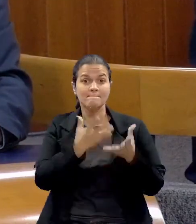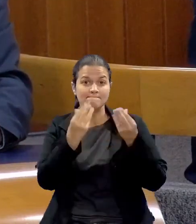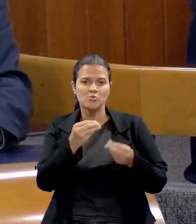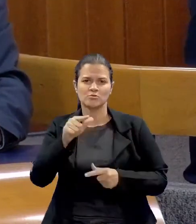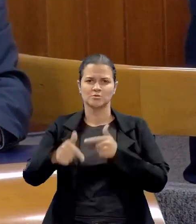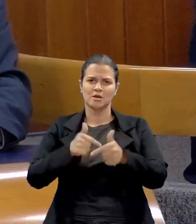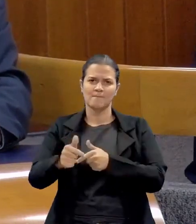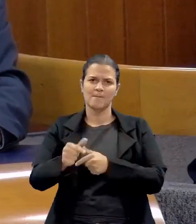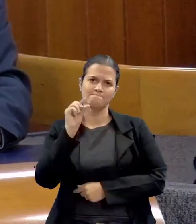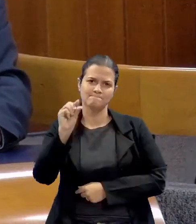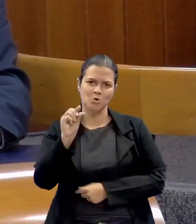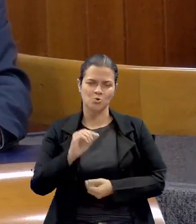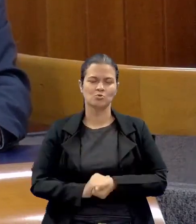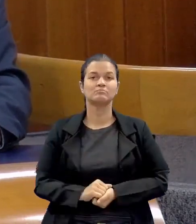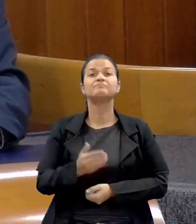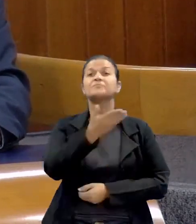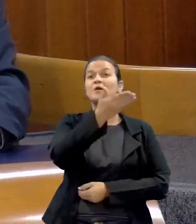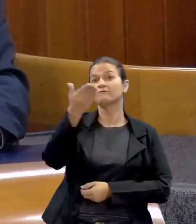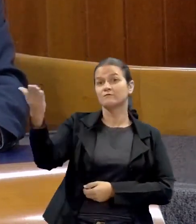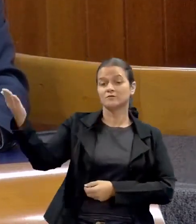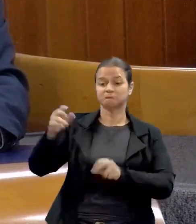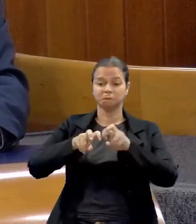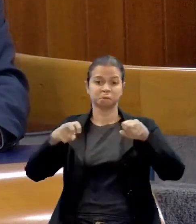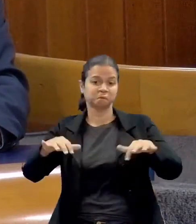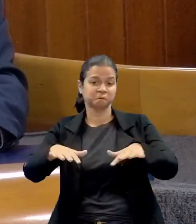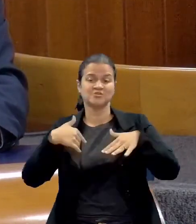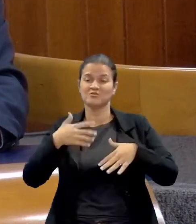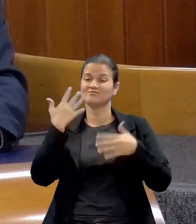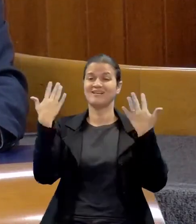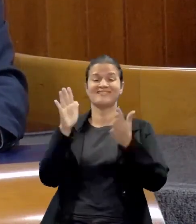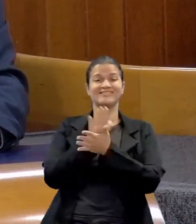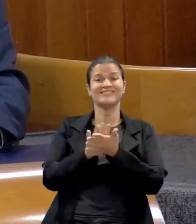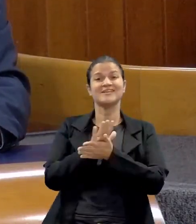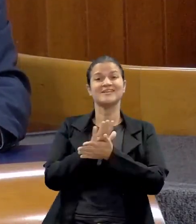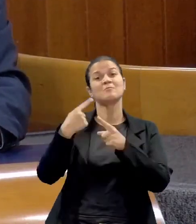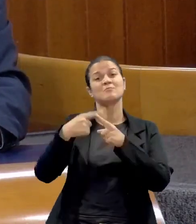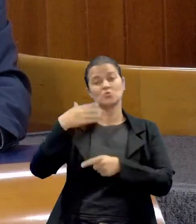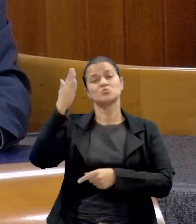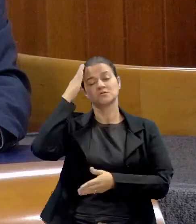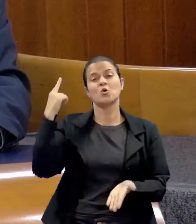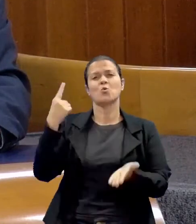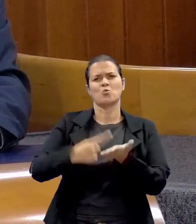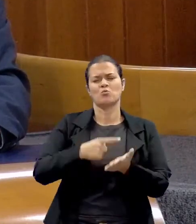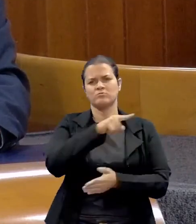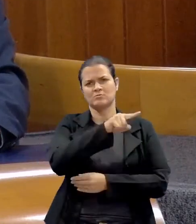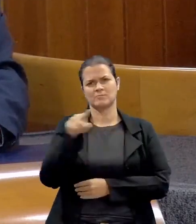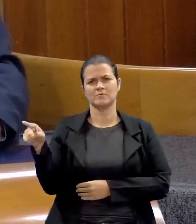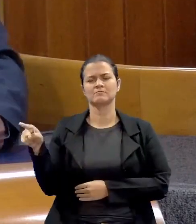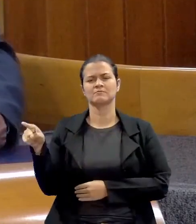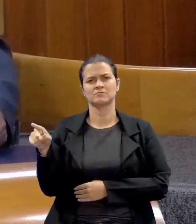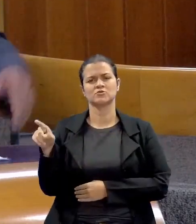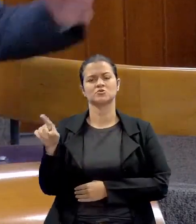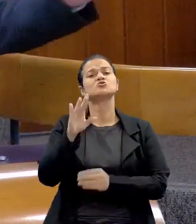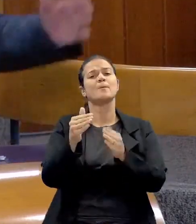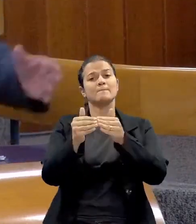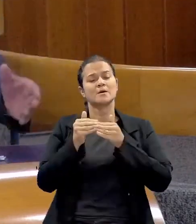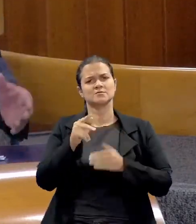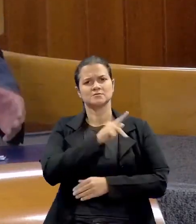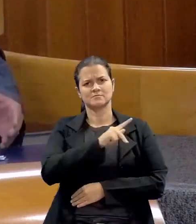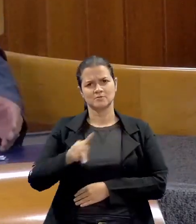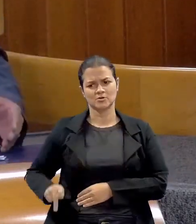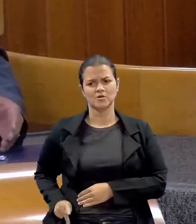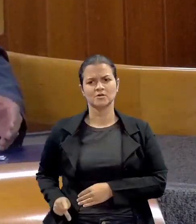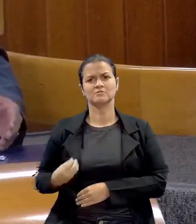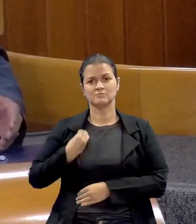a vocês, eu não vou elogiar nada aqui, porque eu sei o compromisso de vocês. Só peço ao presidente que está em